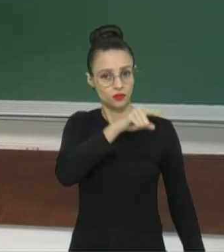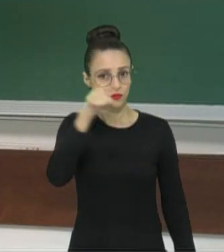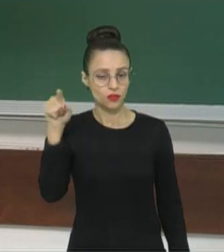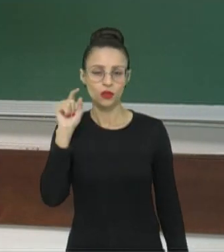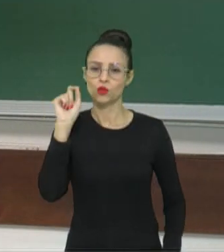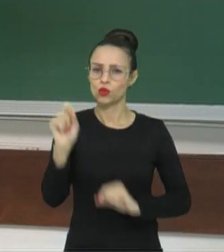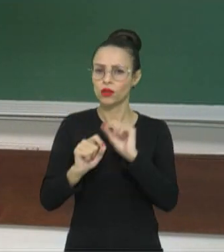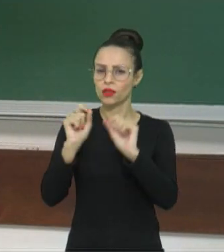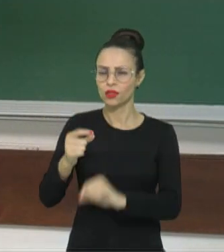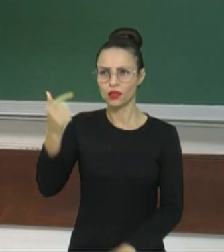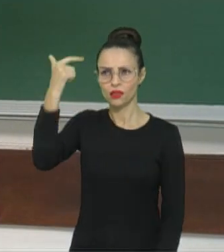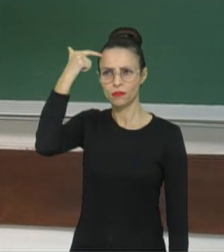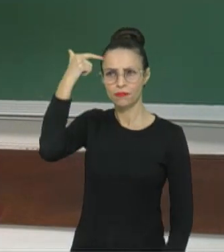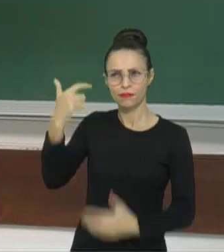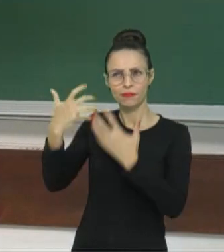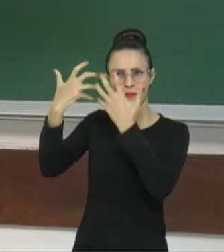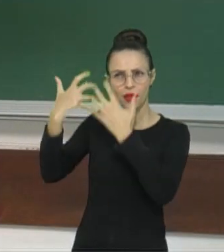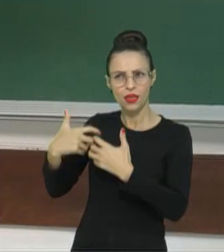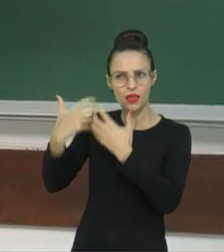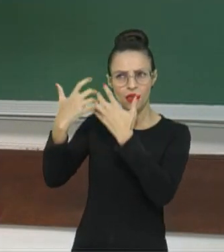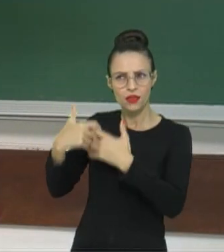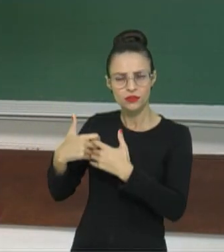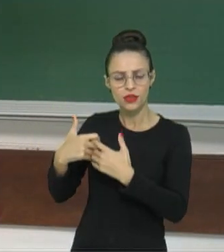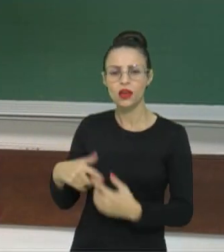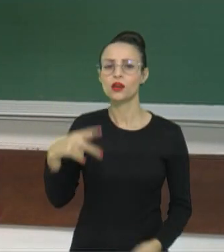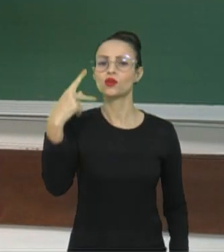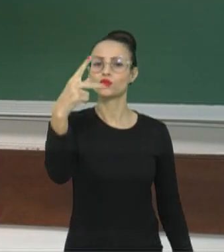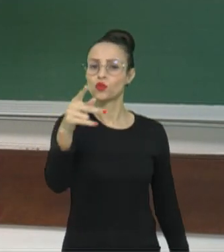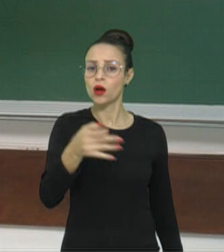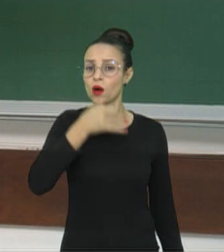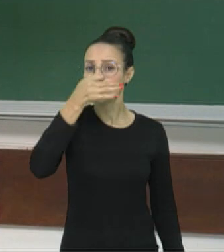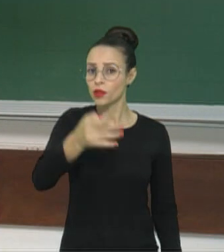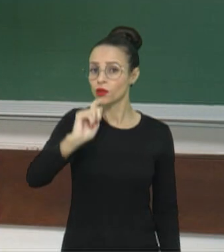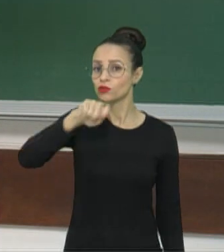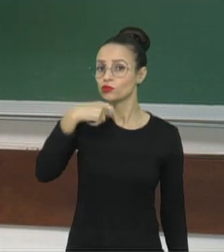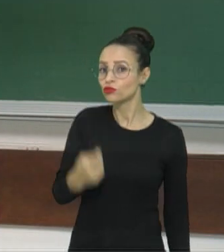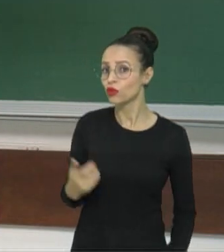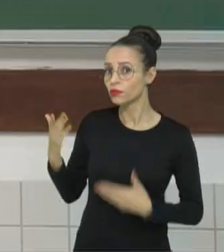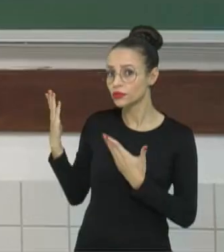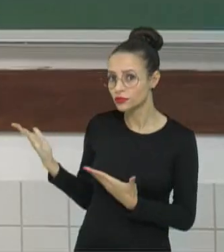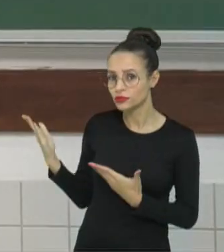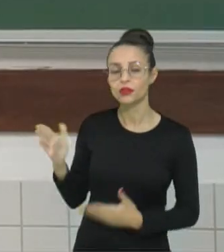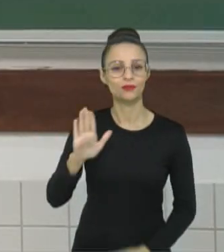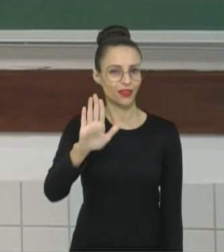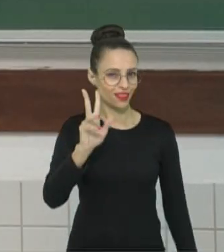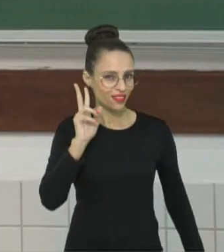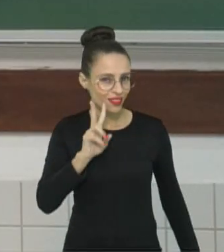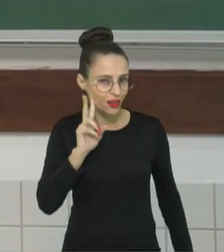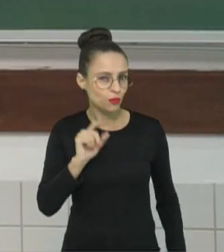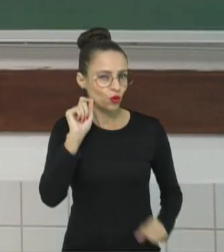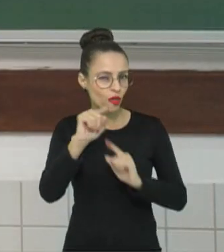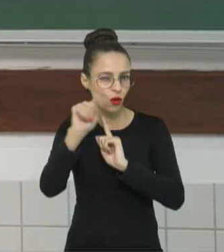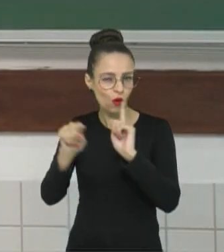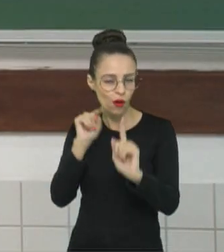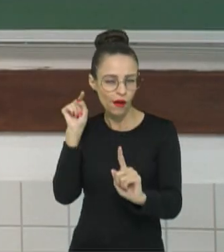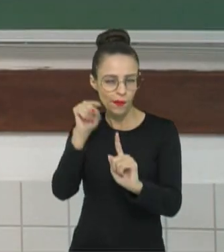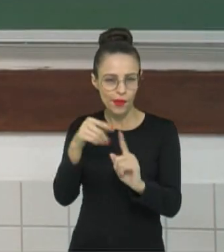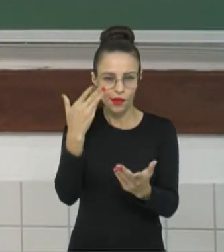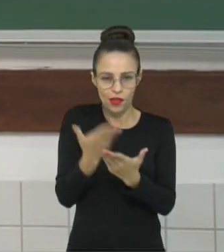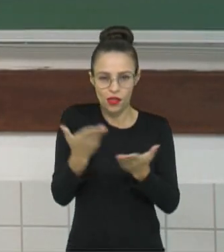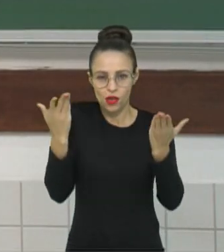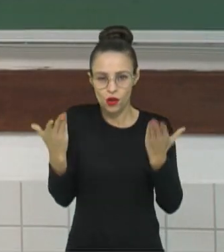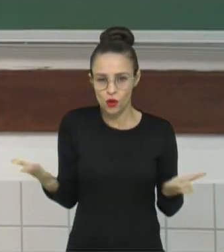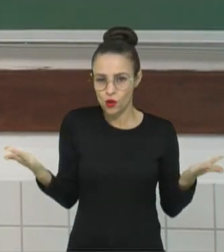vá pensando a respeito de qual a sua opinião sobre isso. Porque lembram lá, um dos nossos objetivos é